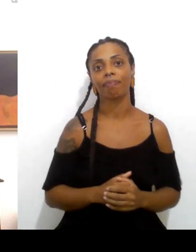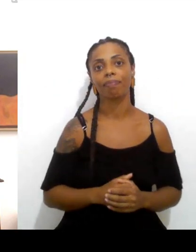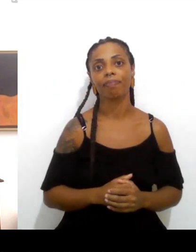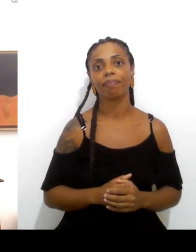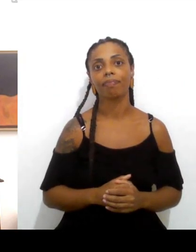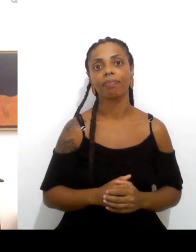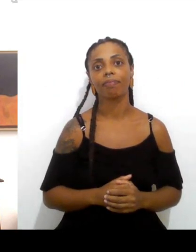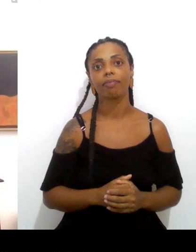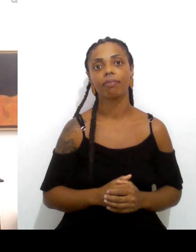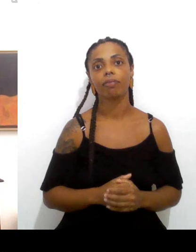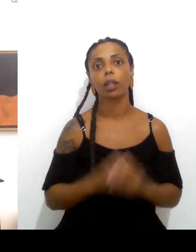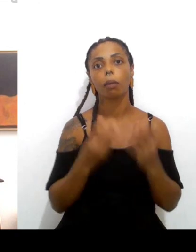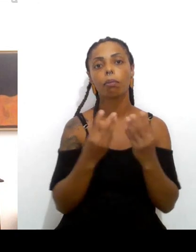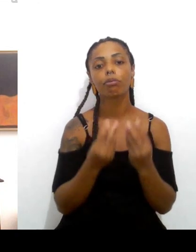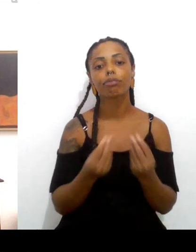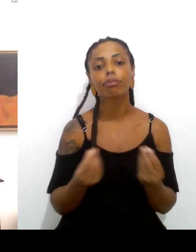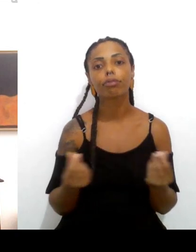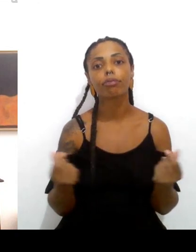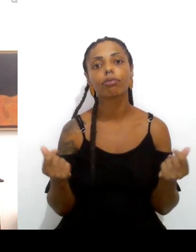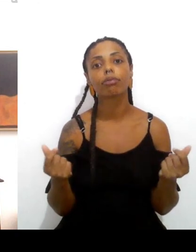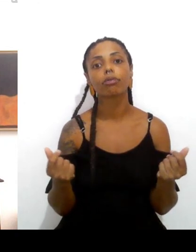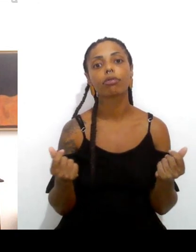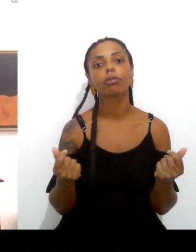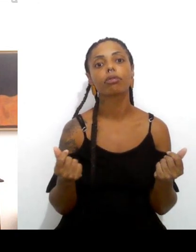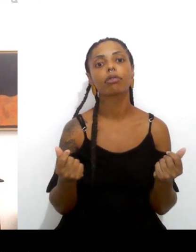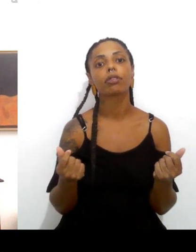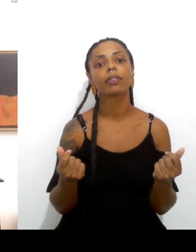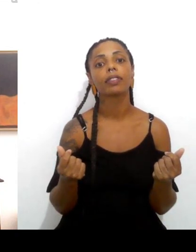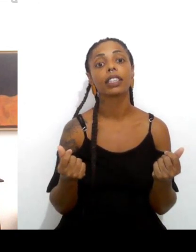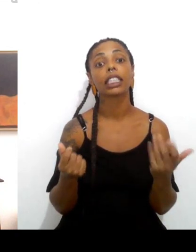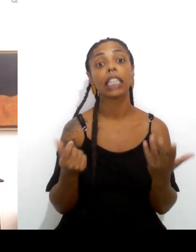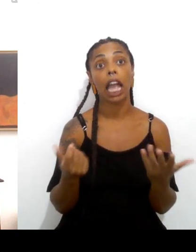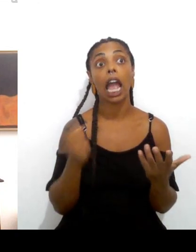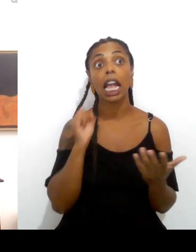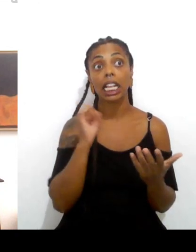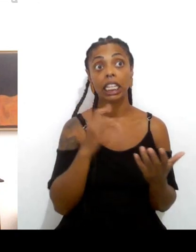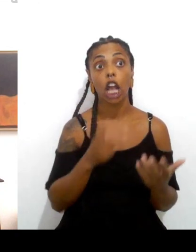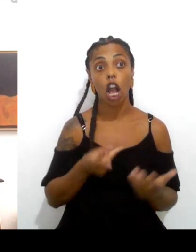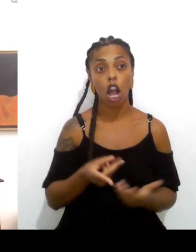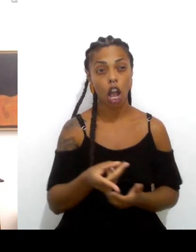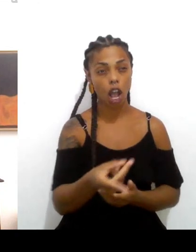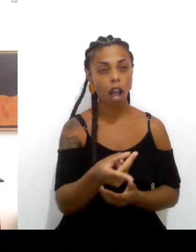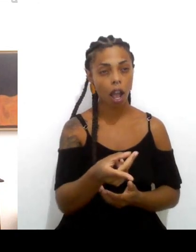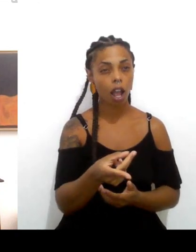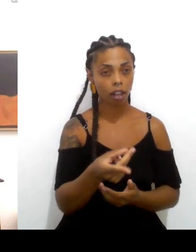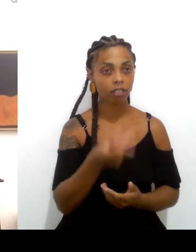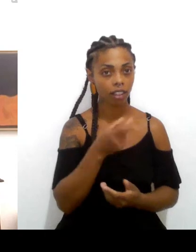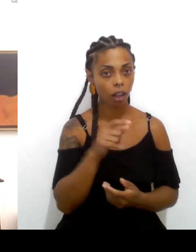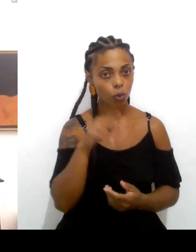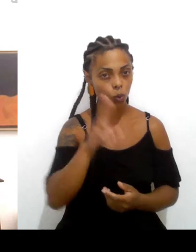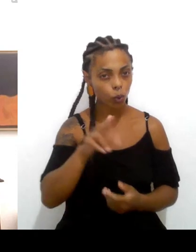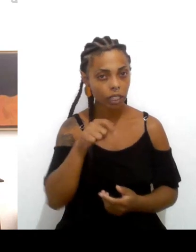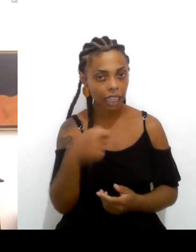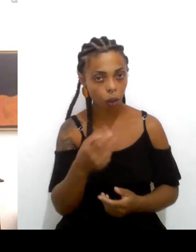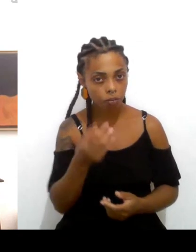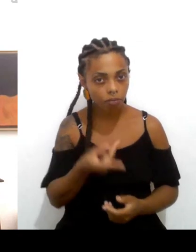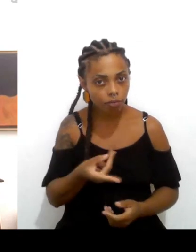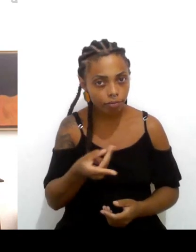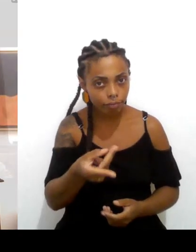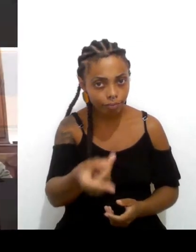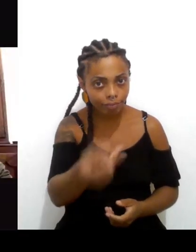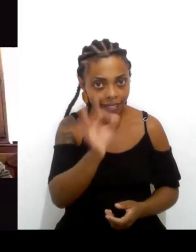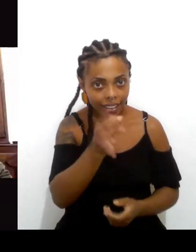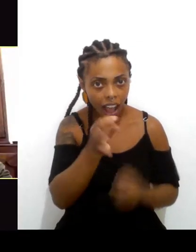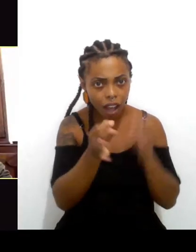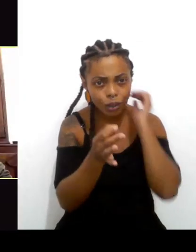evanesce e aquelas que perduram foi essa palavra que você usou né perduram foi essa palavra perdura o